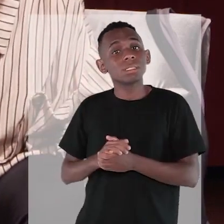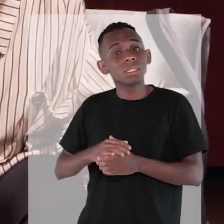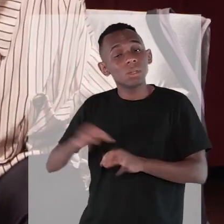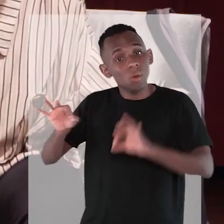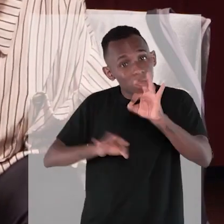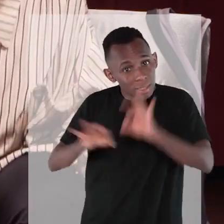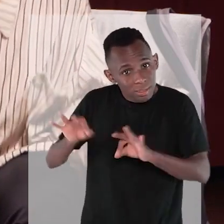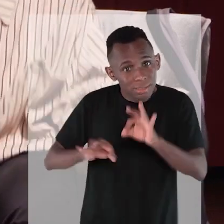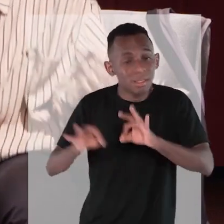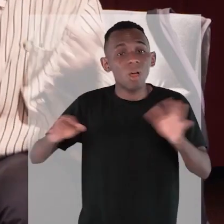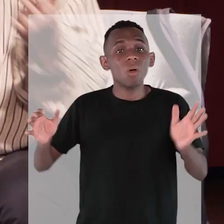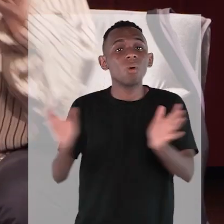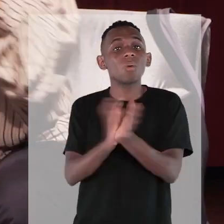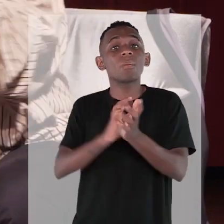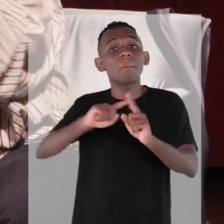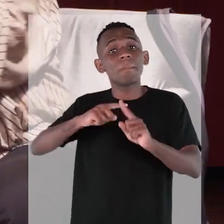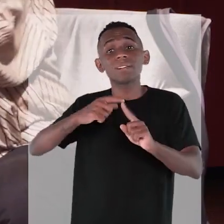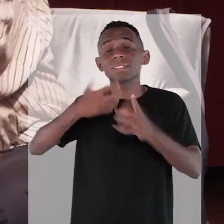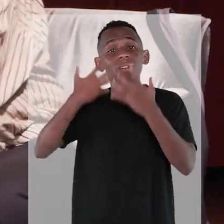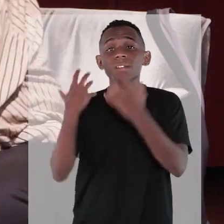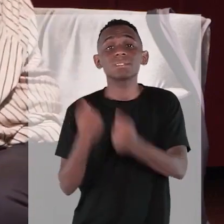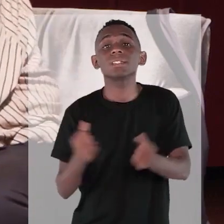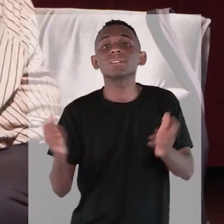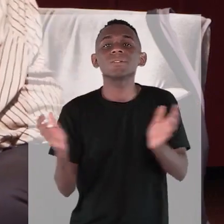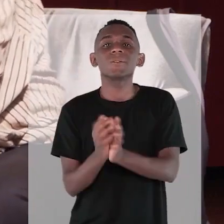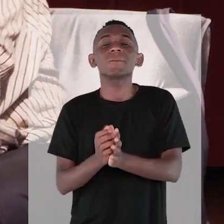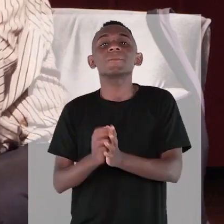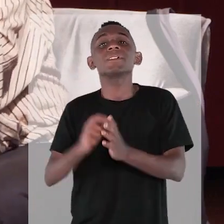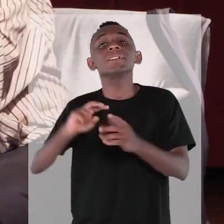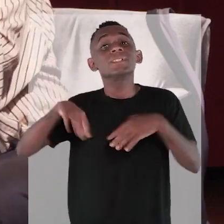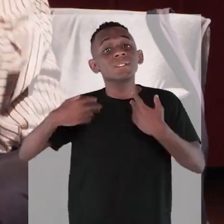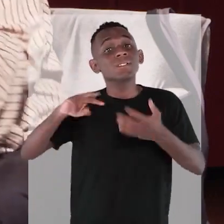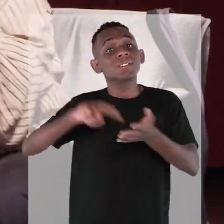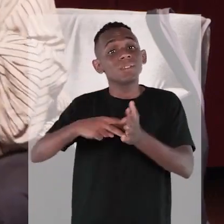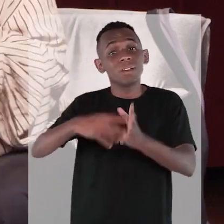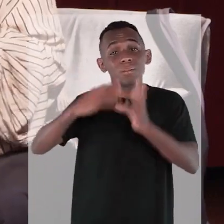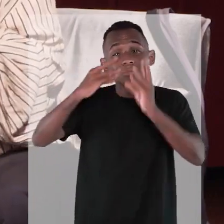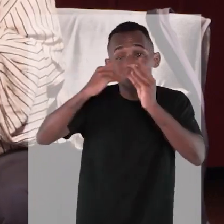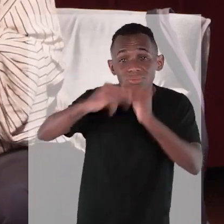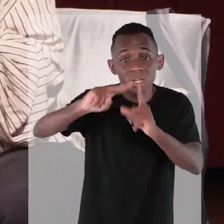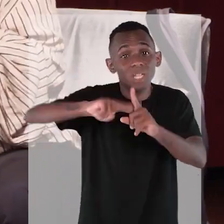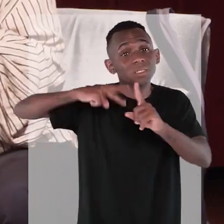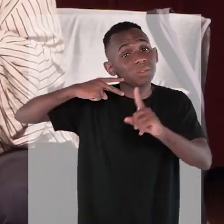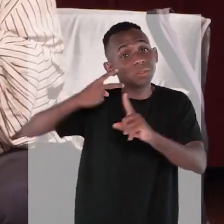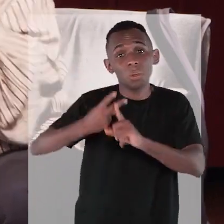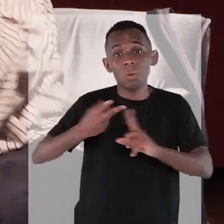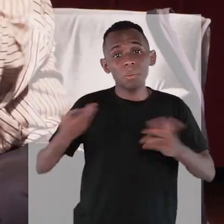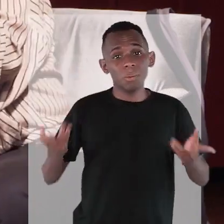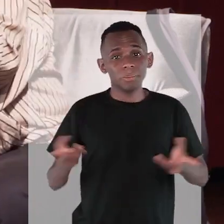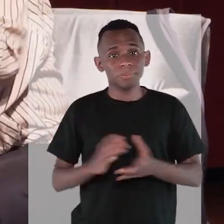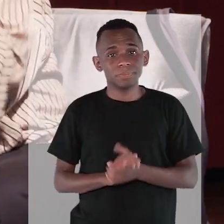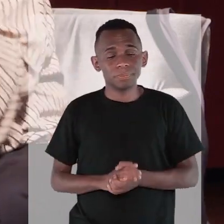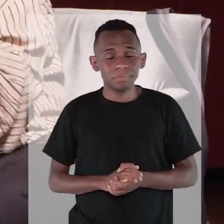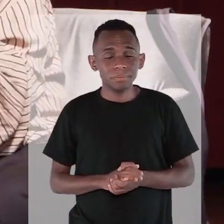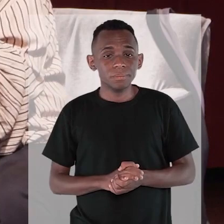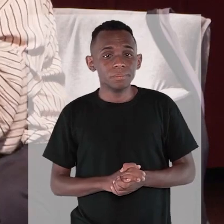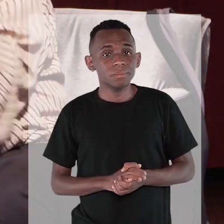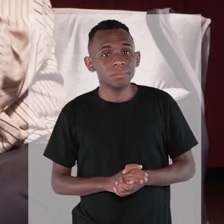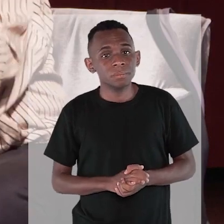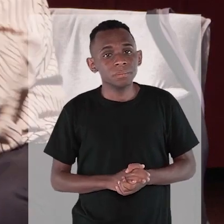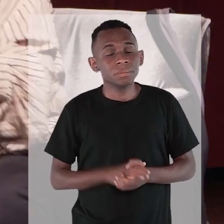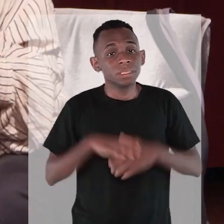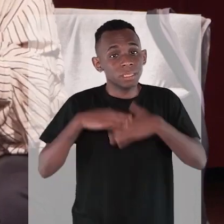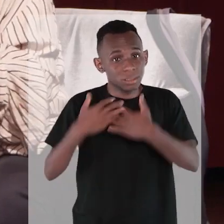comandam. Entendeu? Então, a destruição é dupla. Quer dizer, quando a Hannah discute